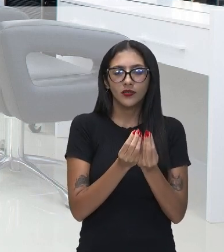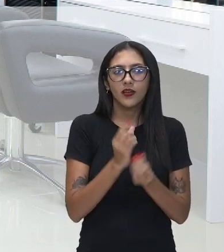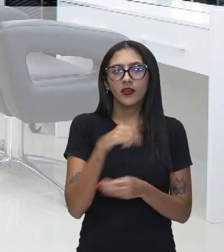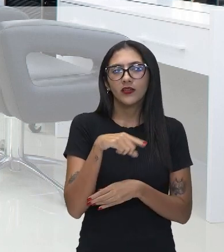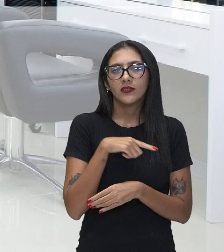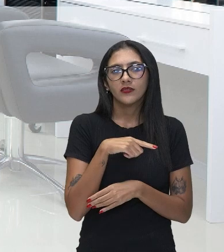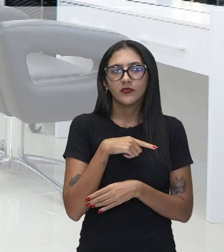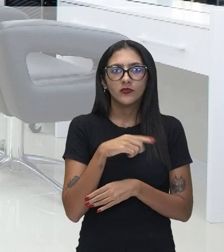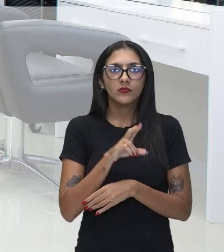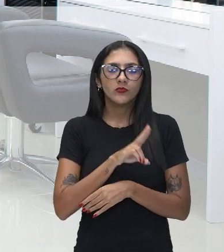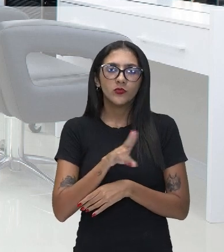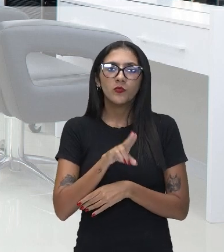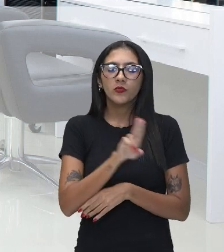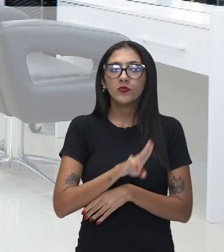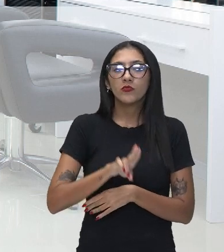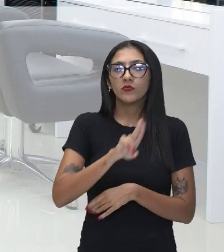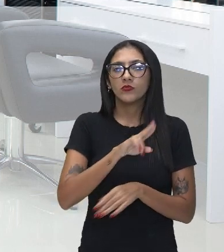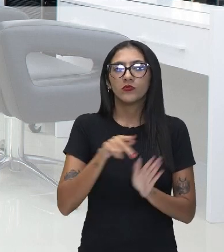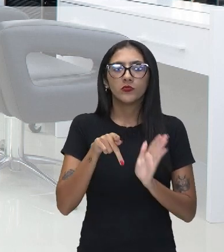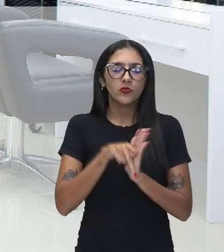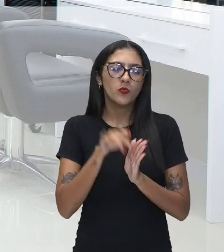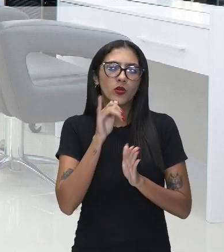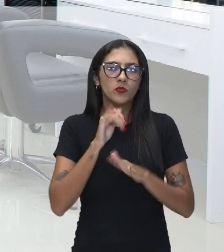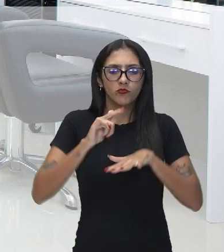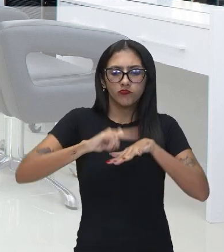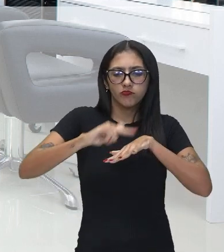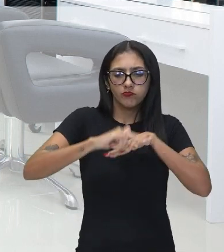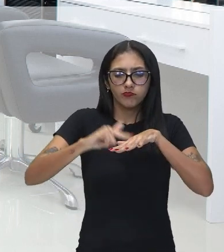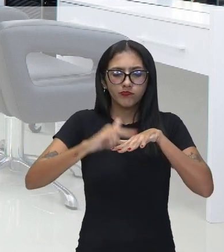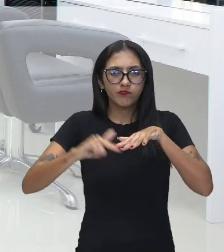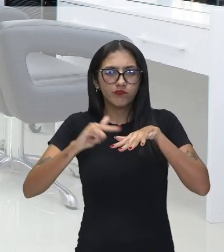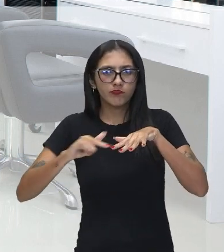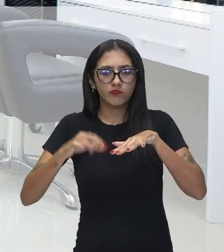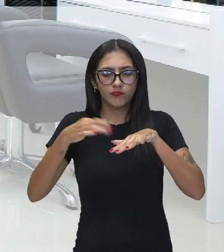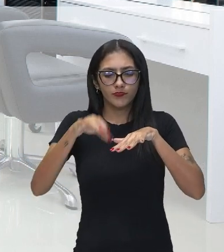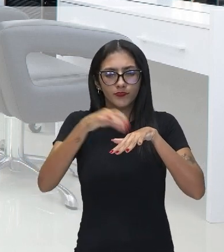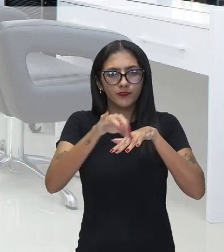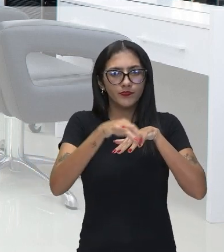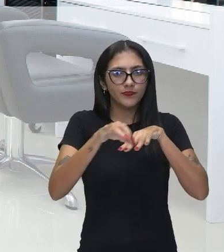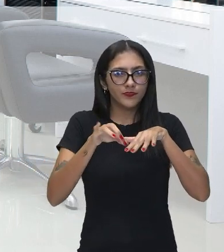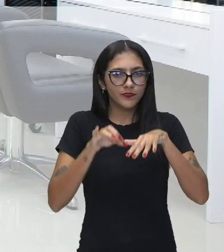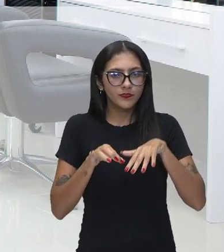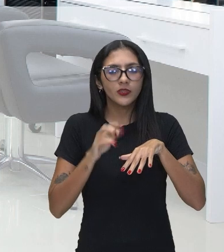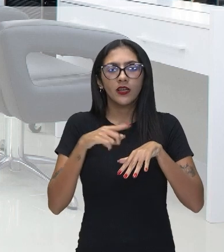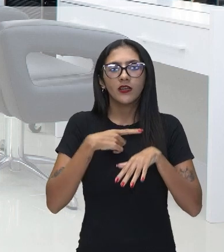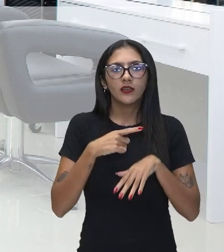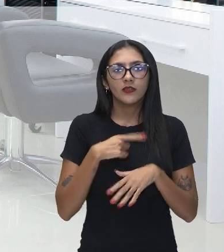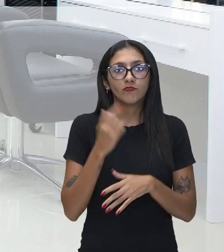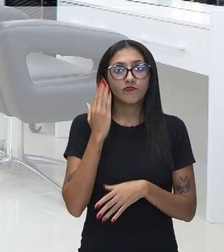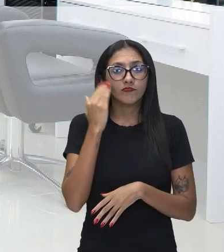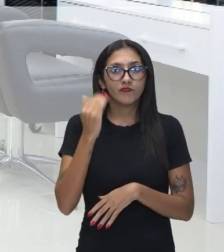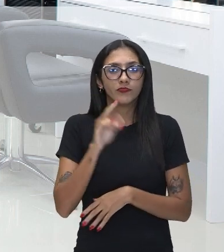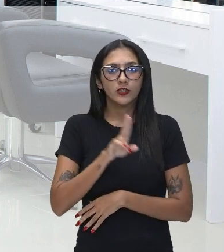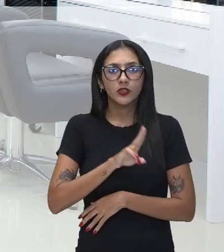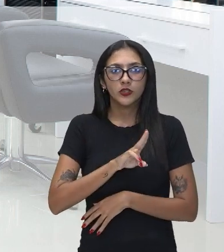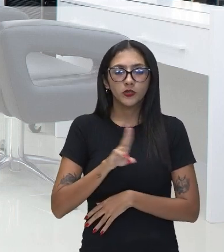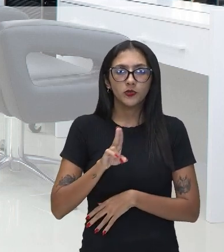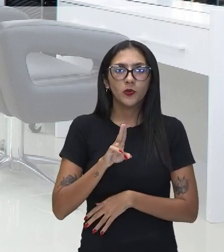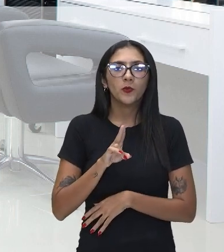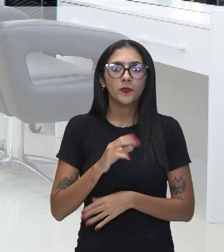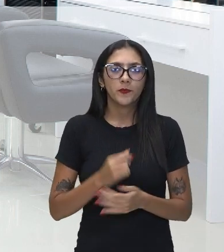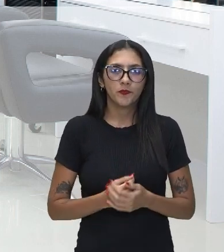é utilizada como um removedor, né, dos esmalte, ela é conhecida